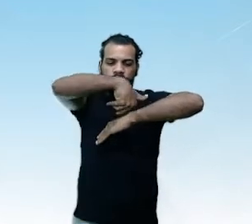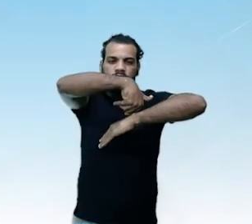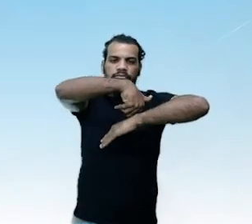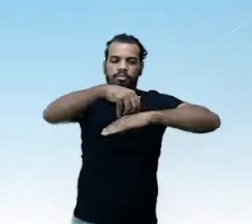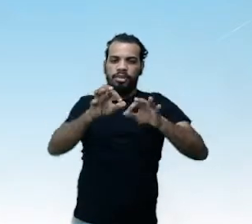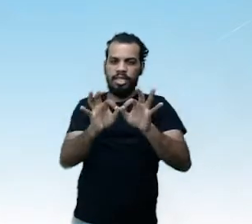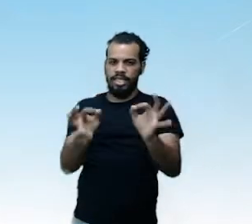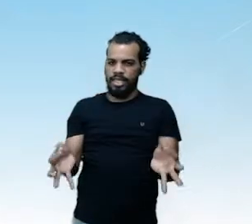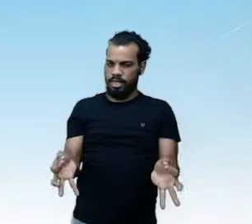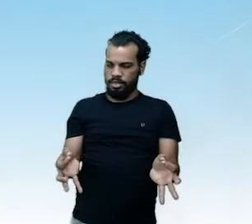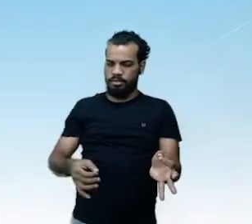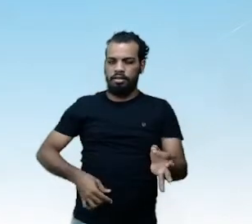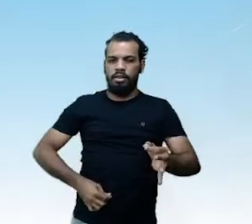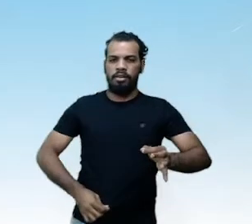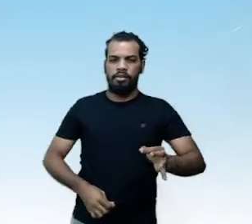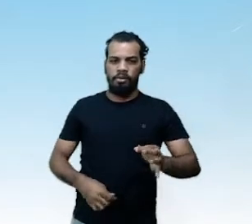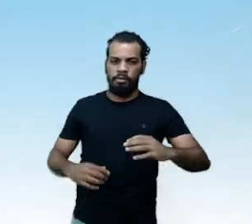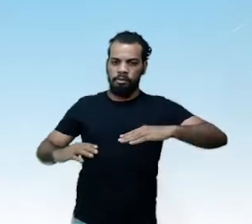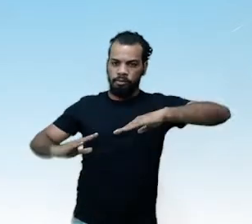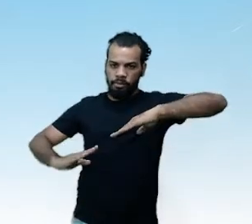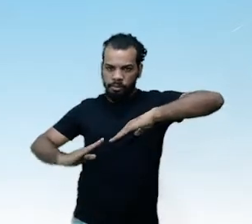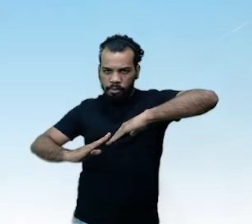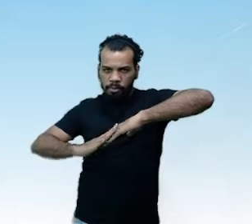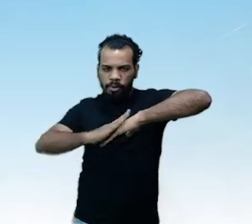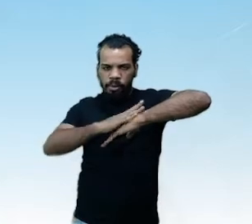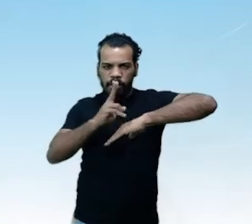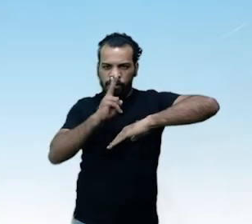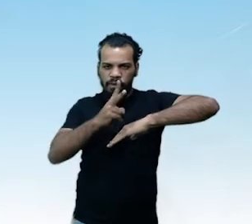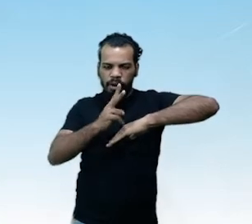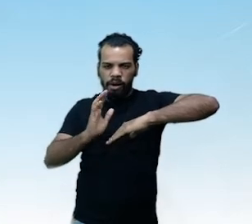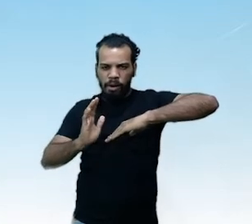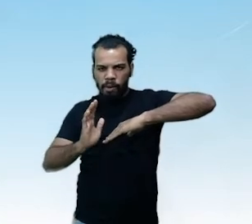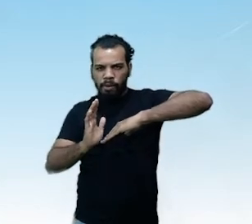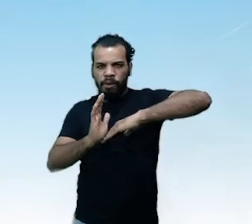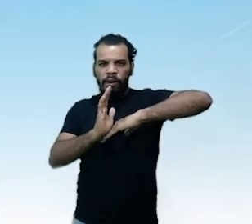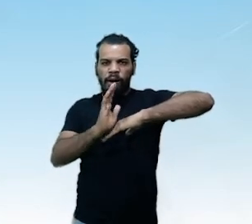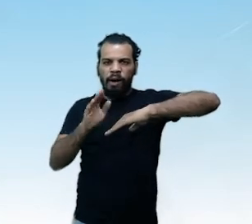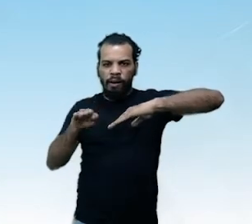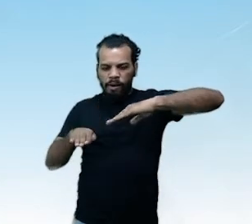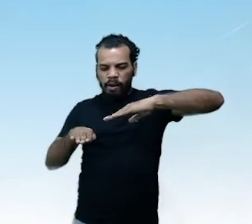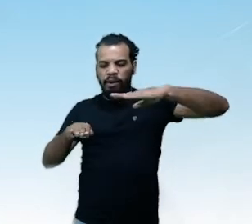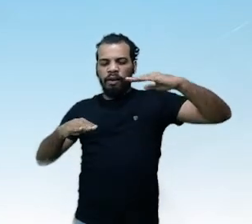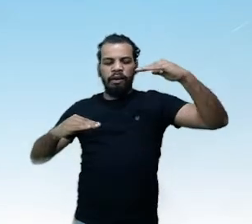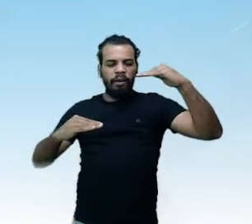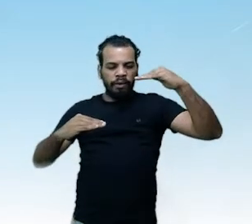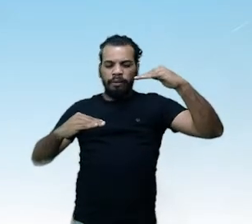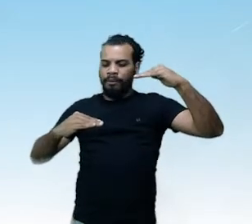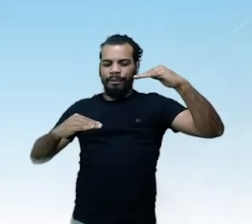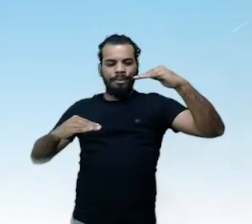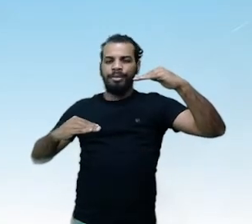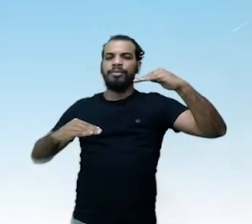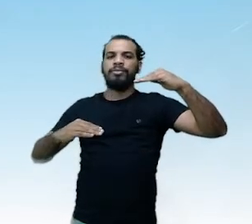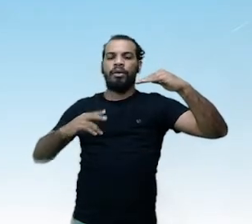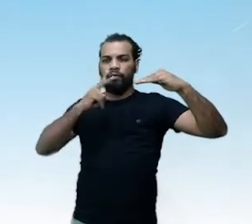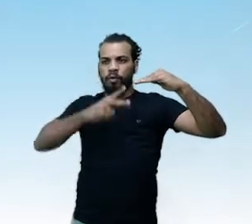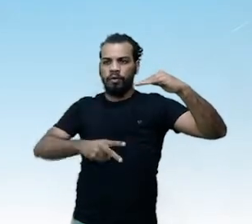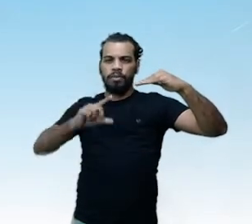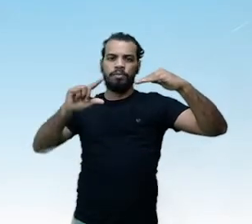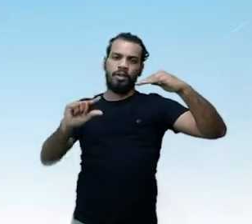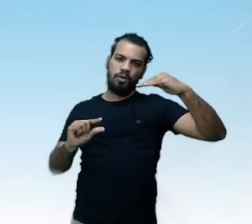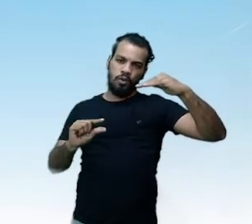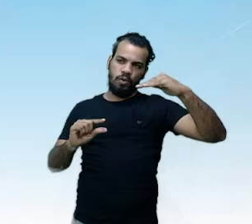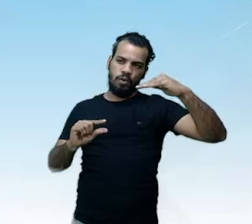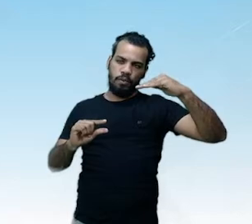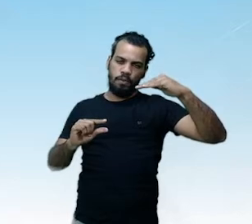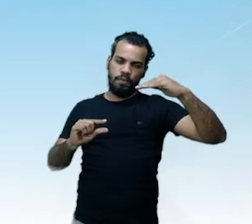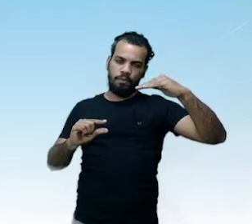A força que é necessária para levar o objeto entre os dois níveis por meio do plano é muito menor do que esse